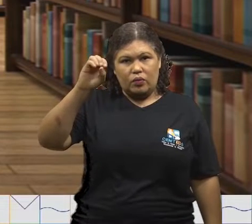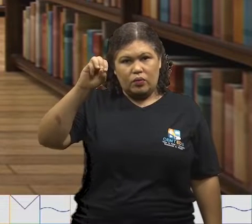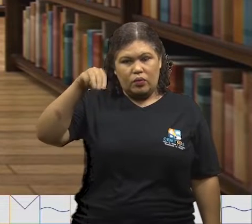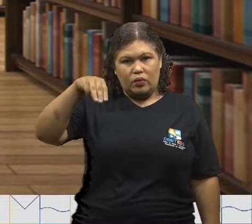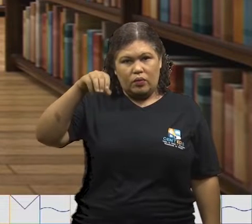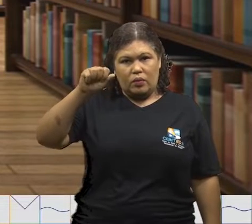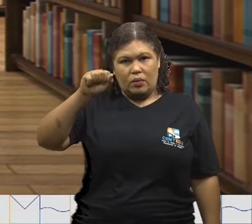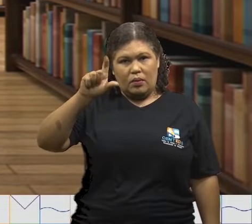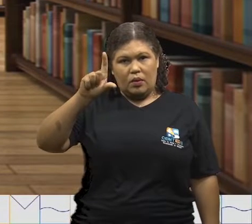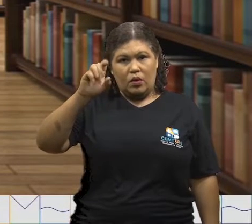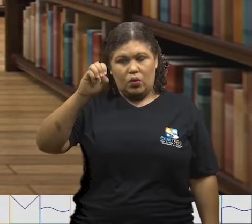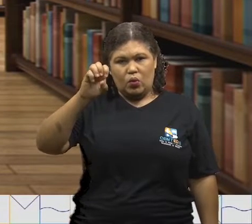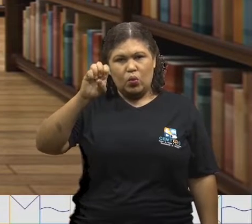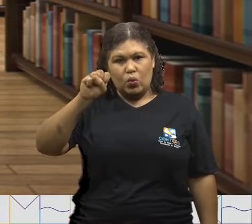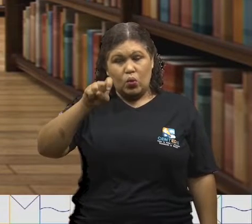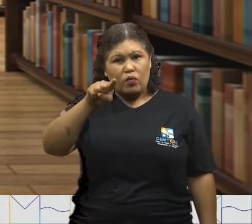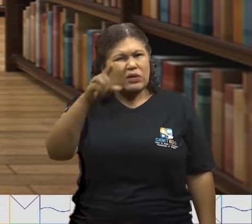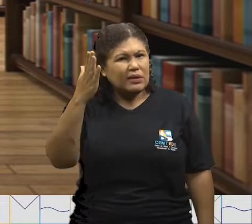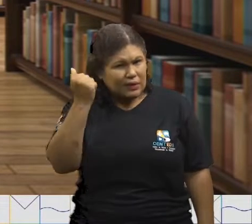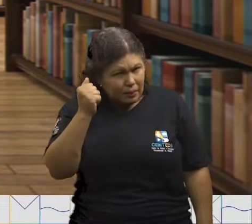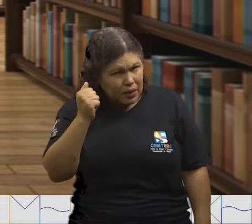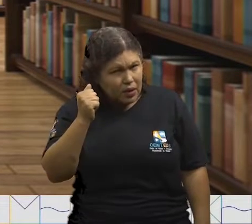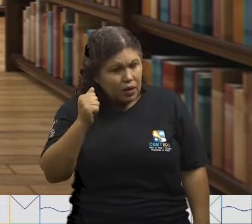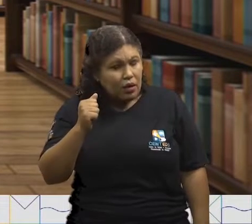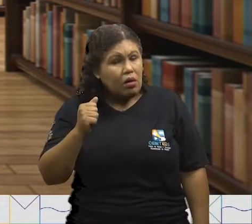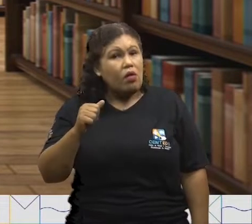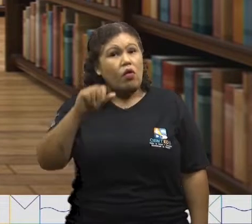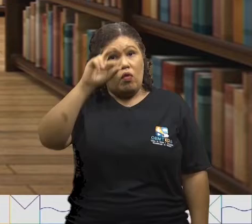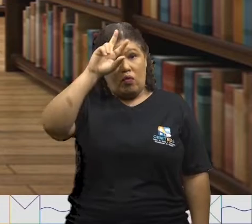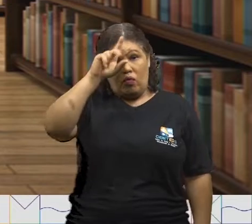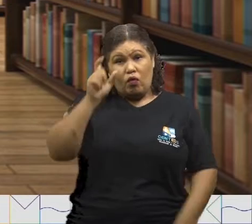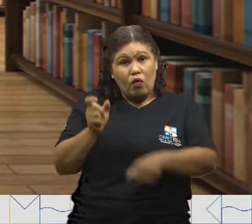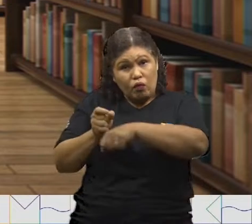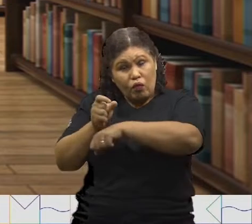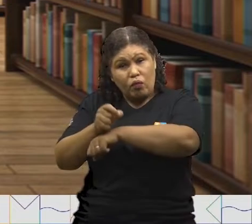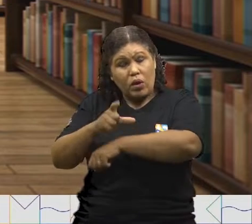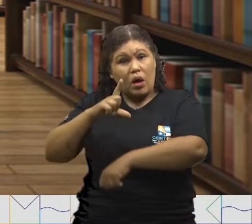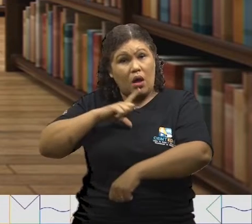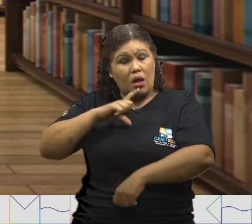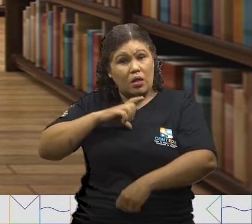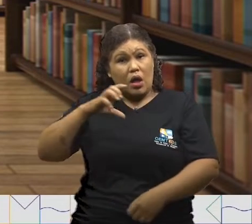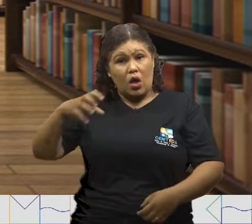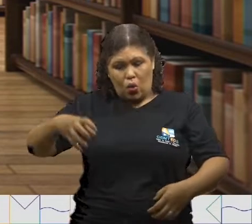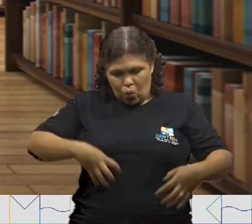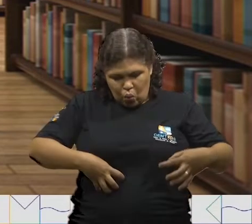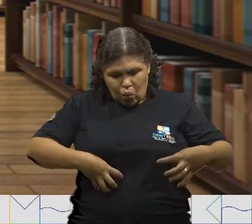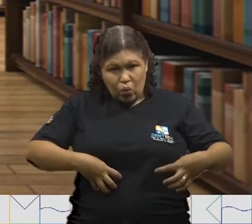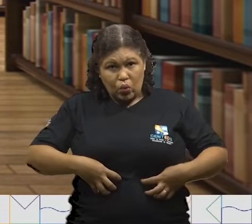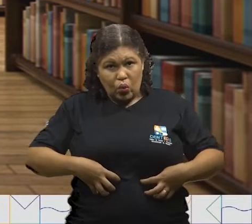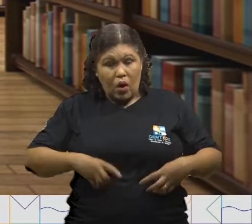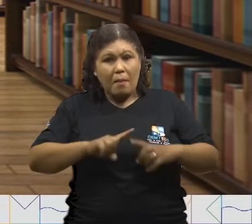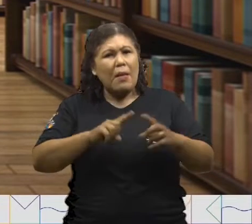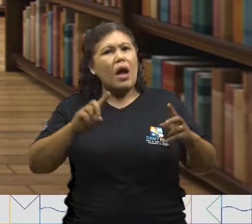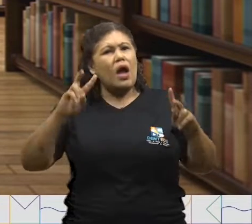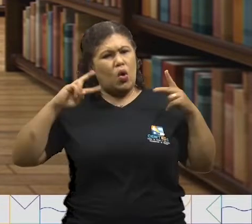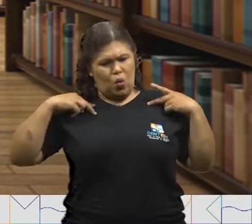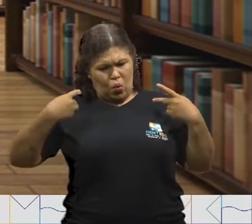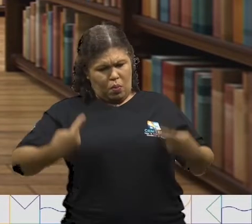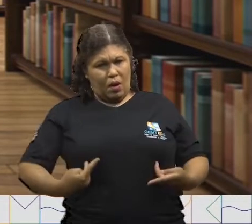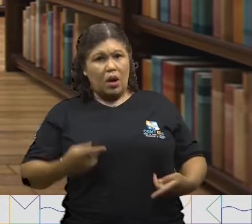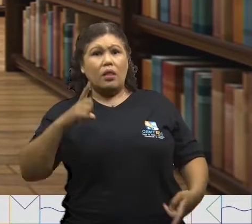disso? As formigas têm 2 estômagos, enquanto a maioria dos seres humanos tem